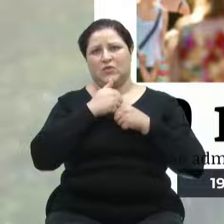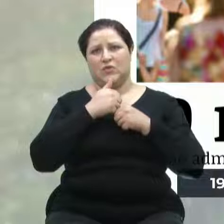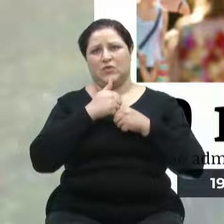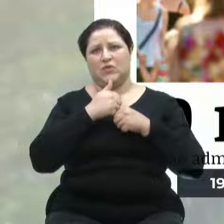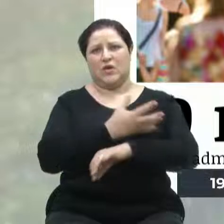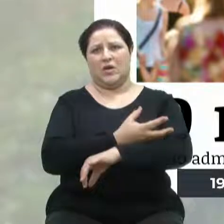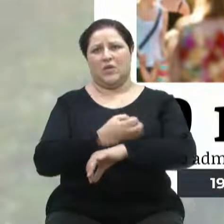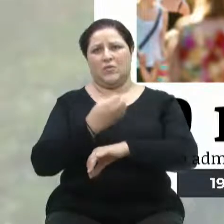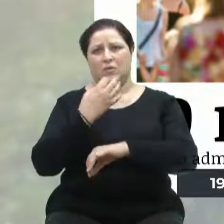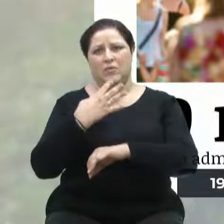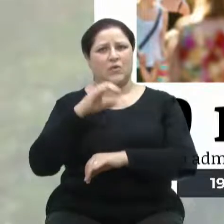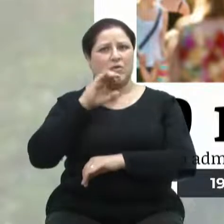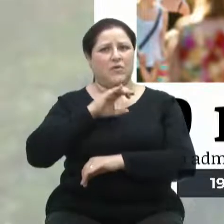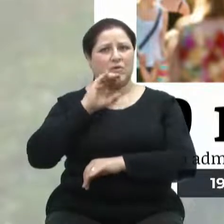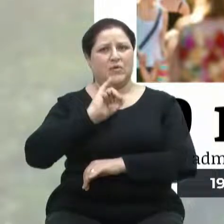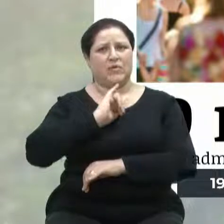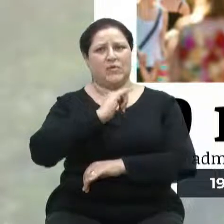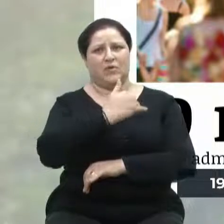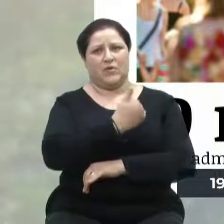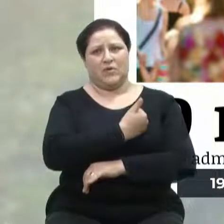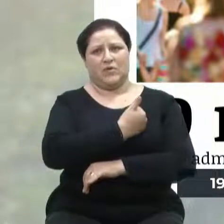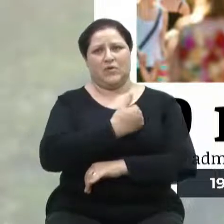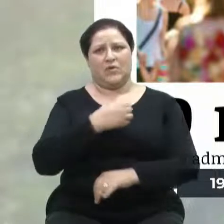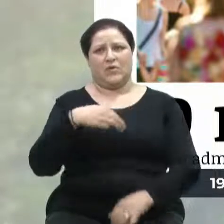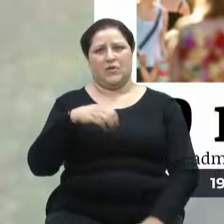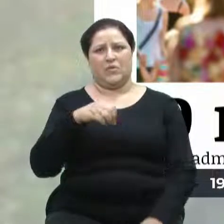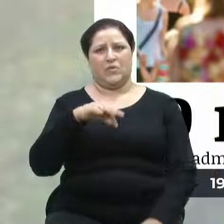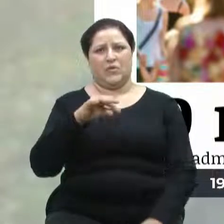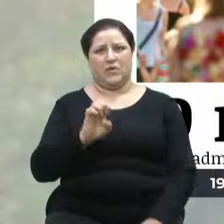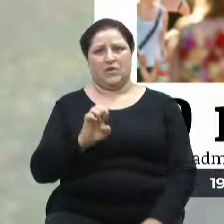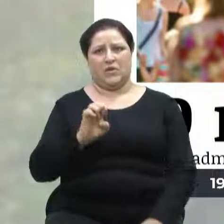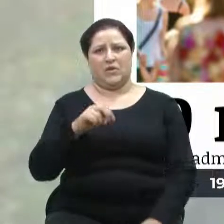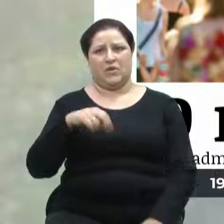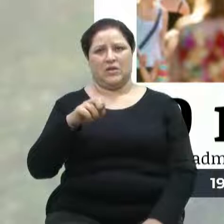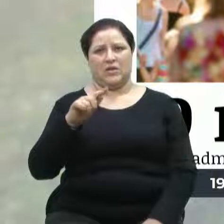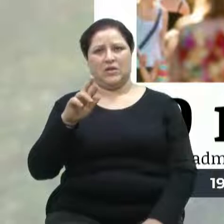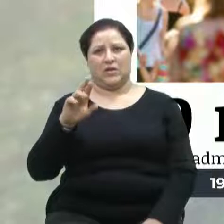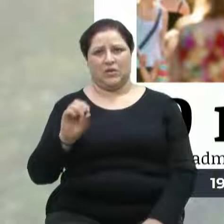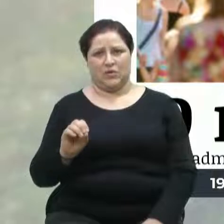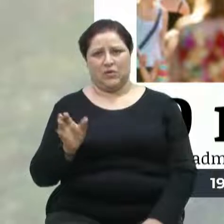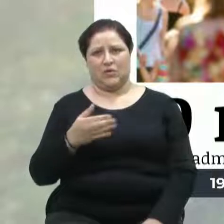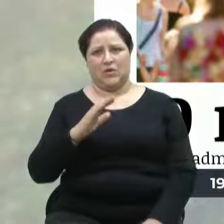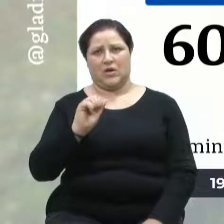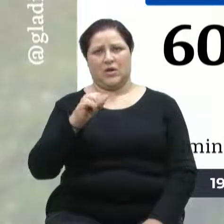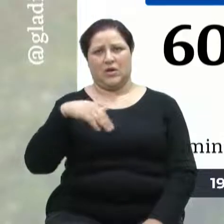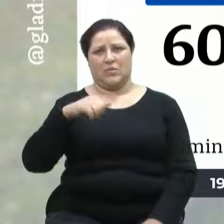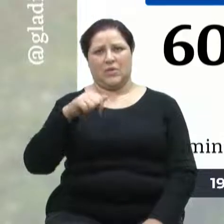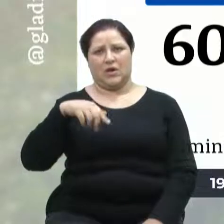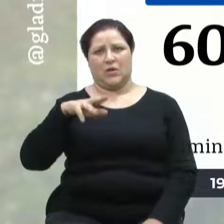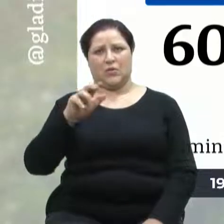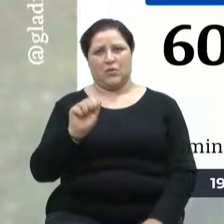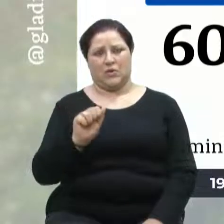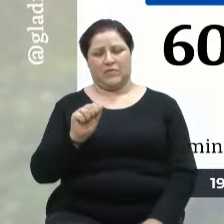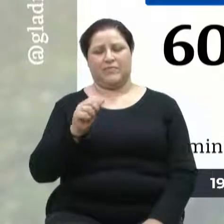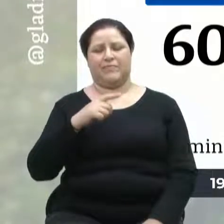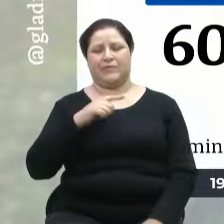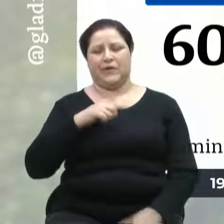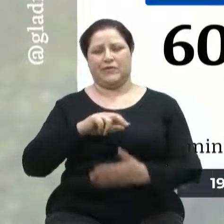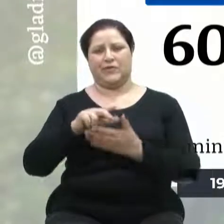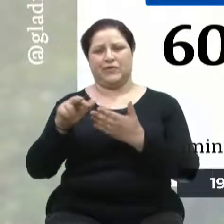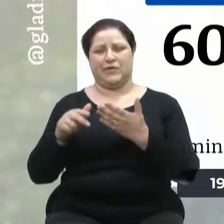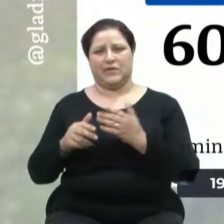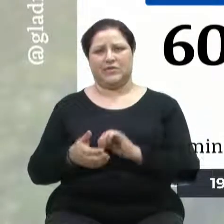Montenegro, Carazinho, São Gabriel, entre outras. O bairro, a região do Desvio